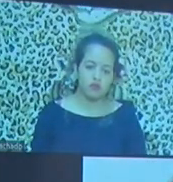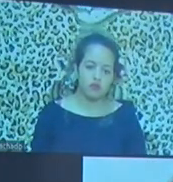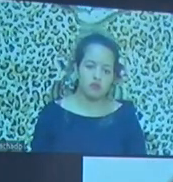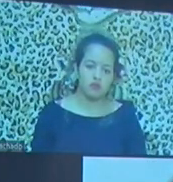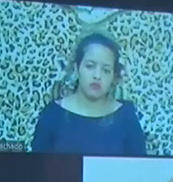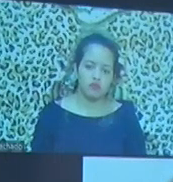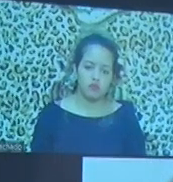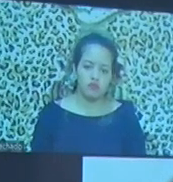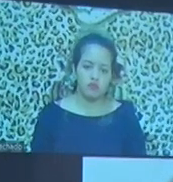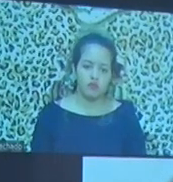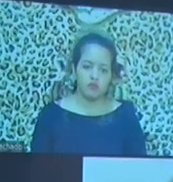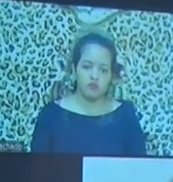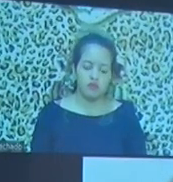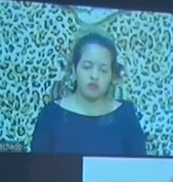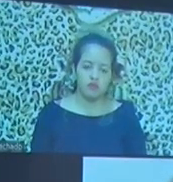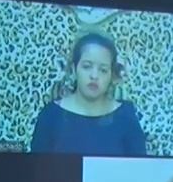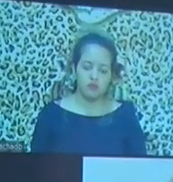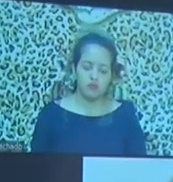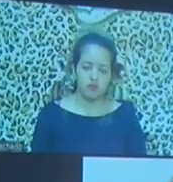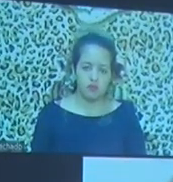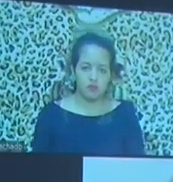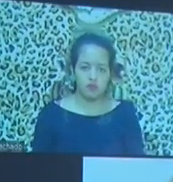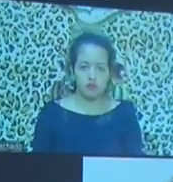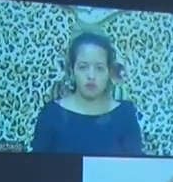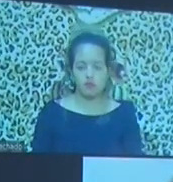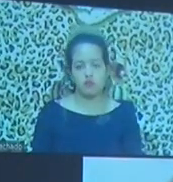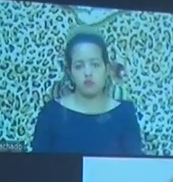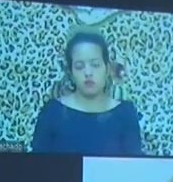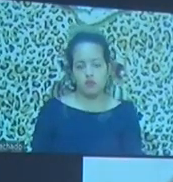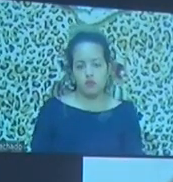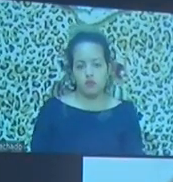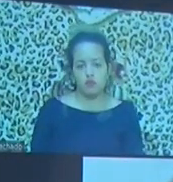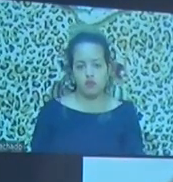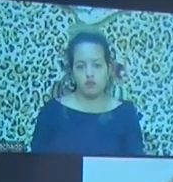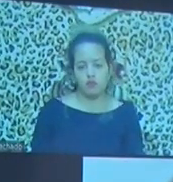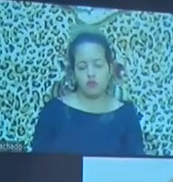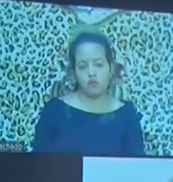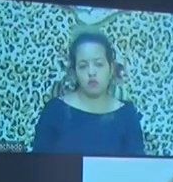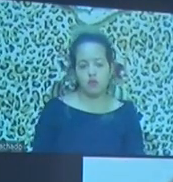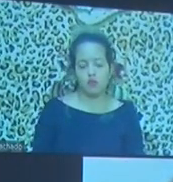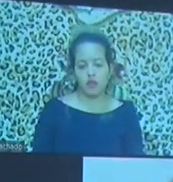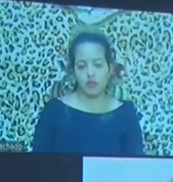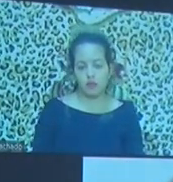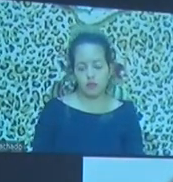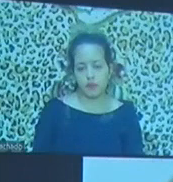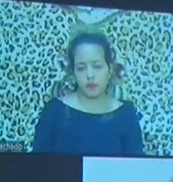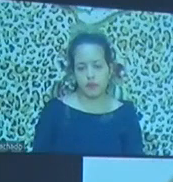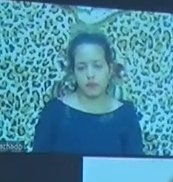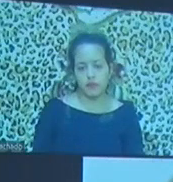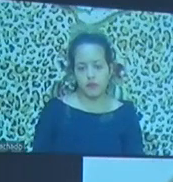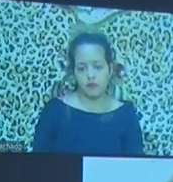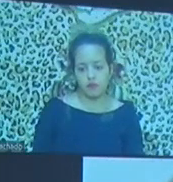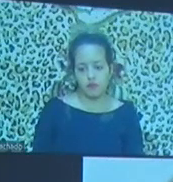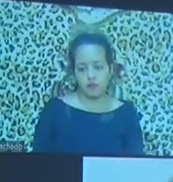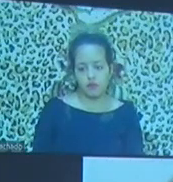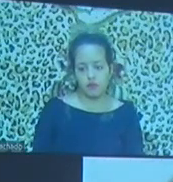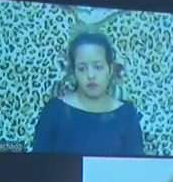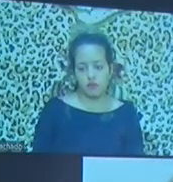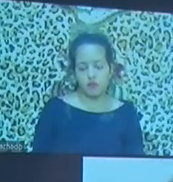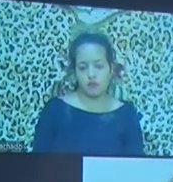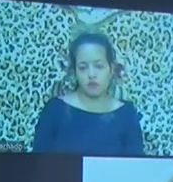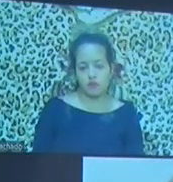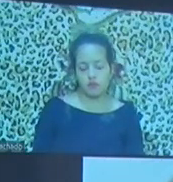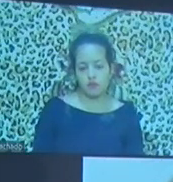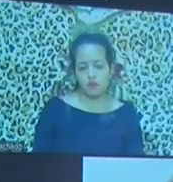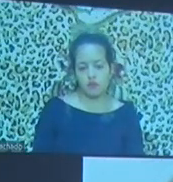com os alunos, né? E talvez até um colega que tenha conversado alguma coisa com o senhor, assim. E qual é o caminho para a